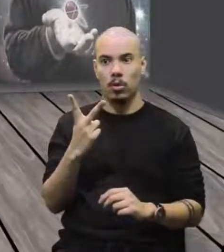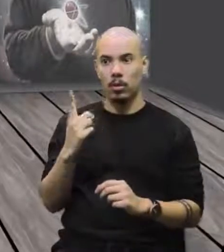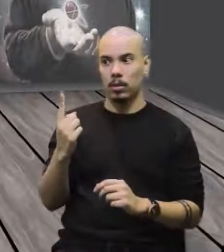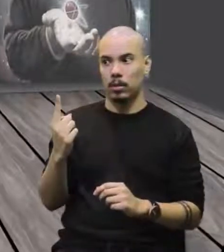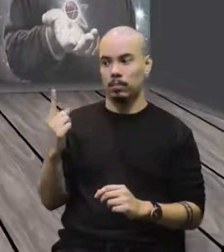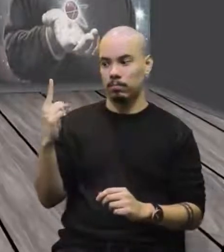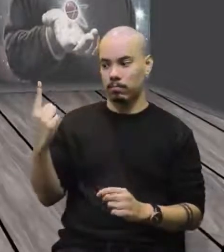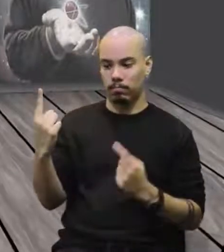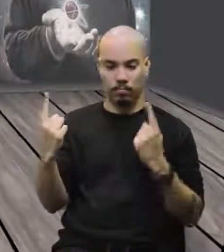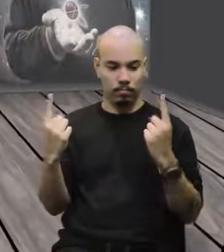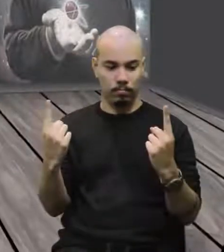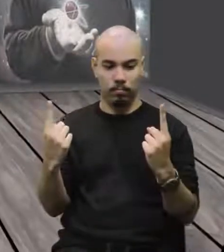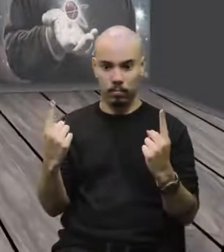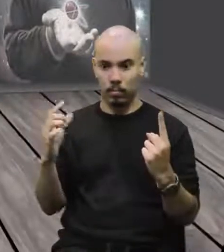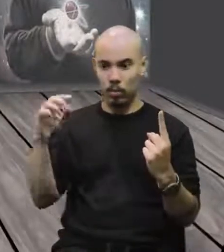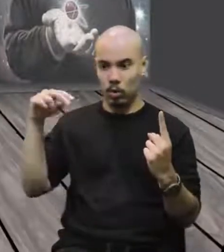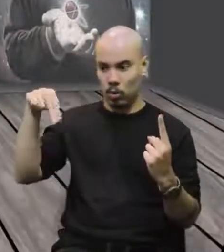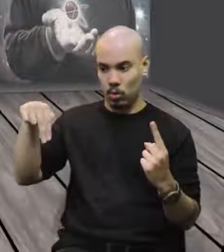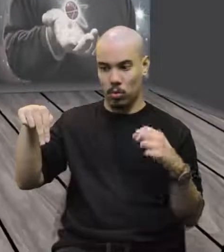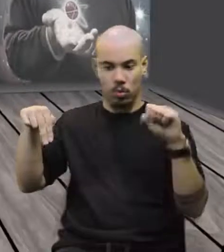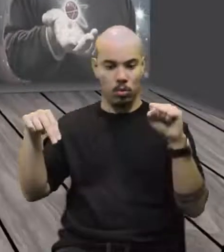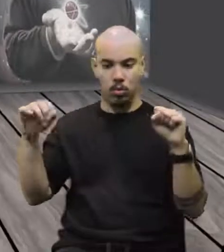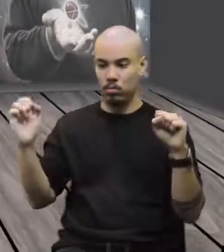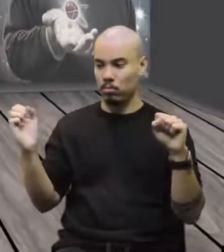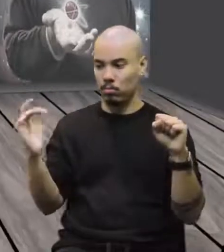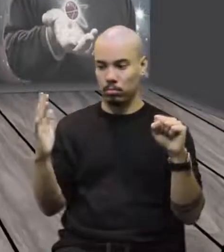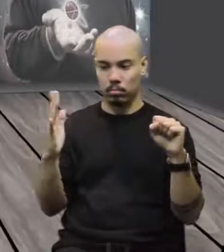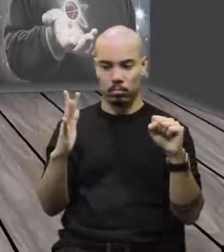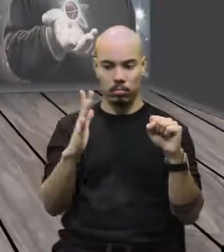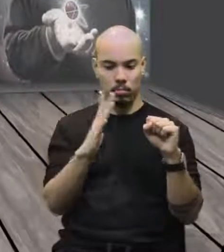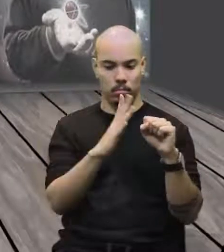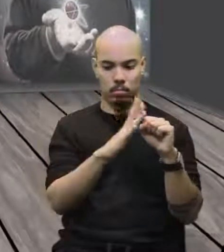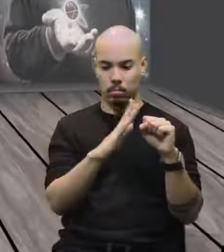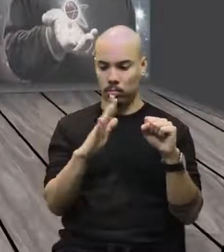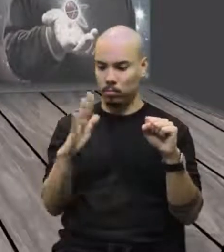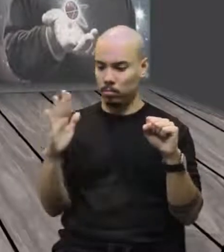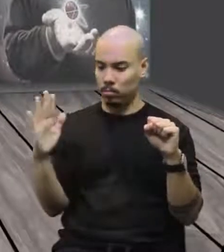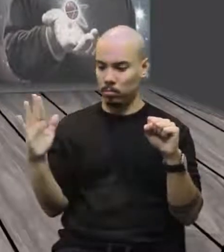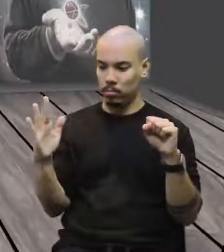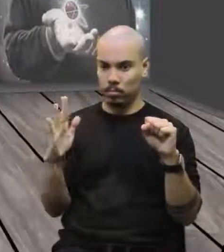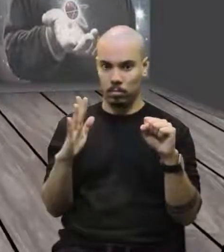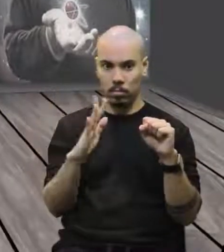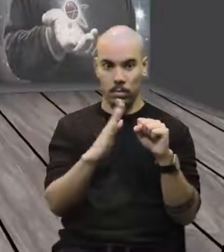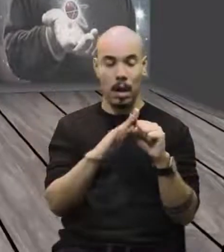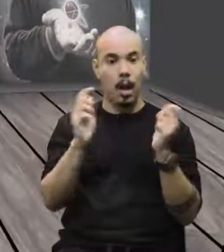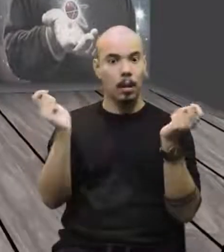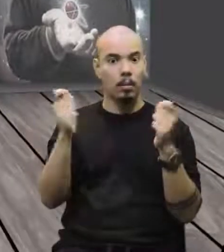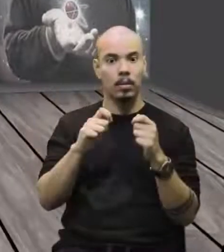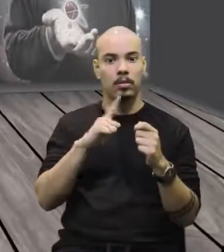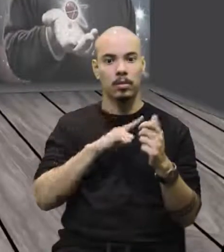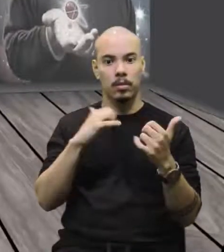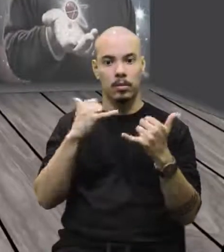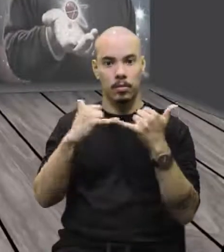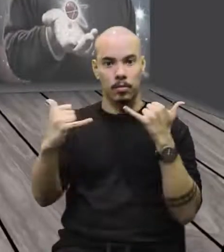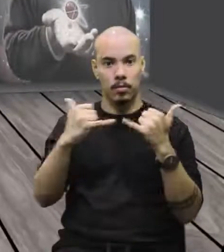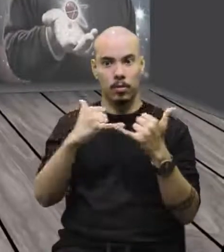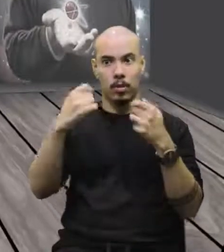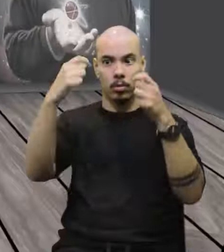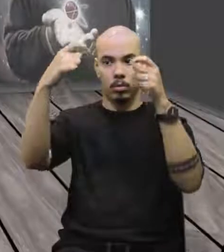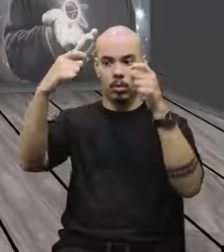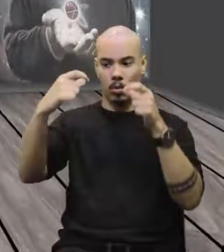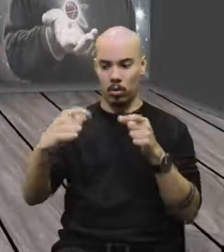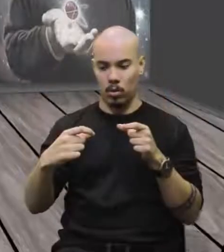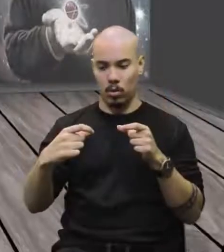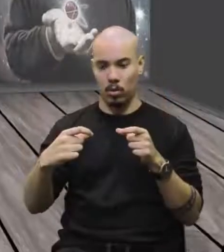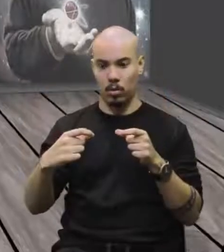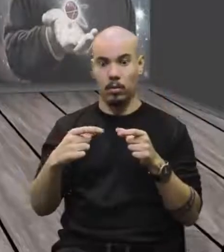né? Um polo sul, um polo norte, aí vai criar um campo magnético uniforme. Você vem com esse fio que está passando corrente elétrica e coloca ali dentro. Aí